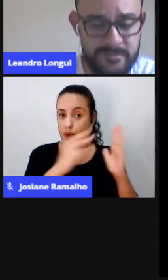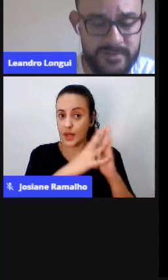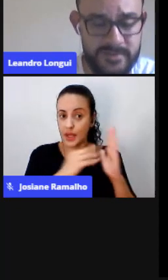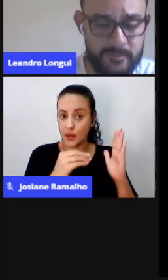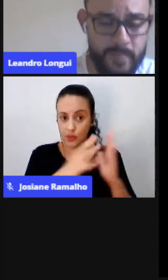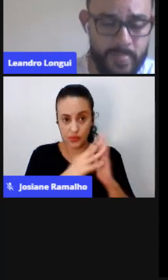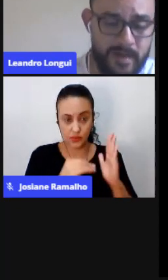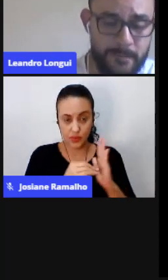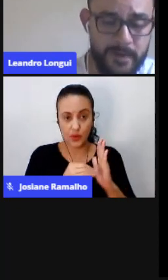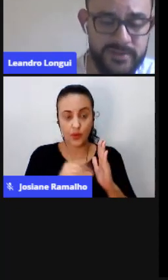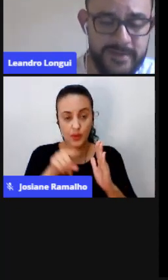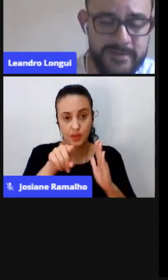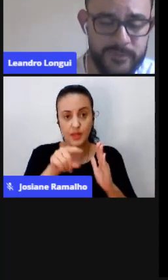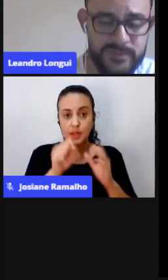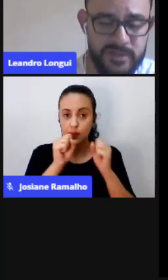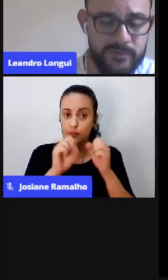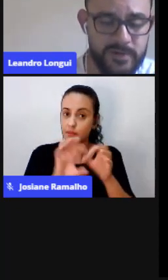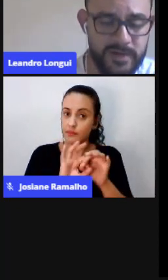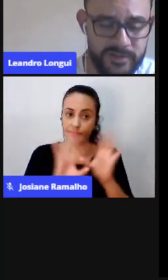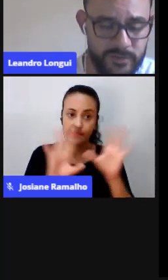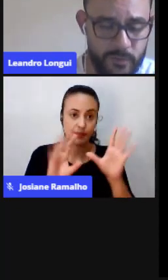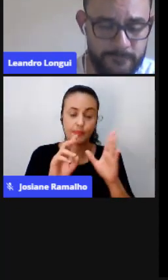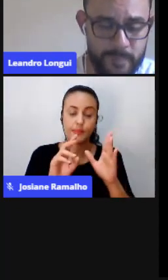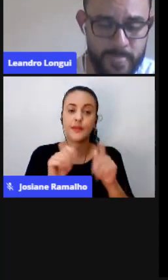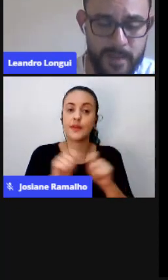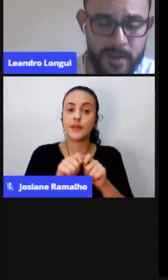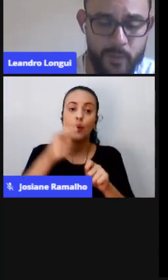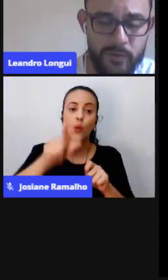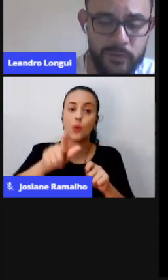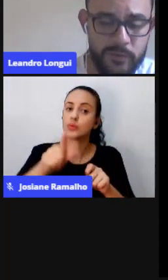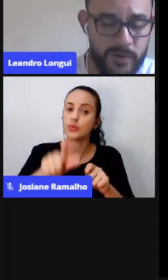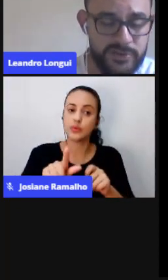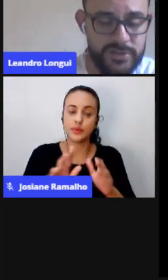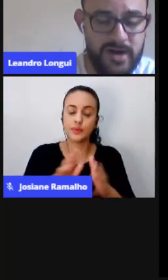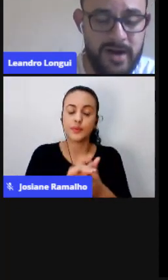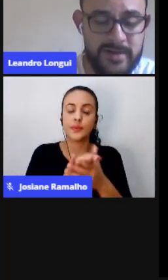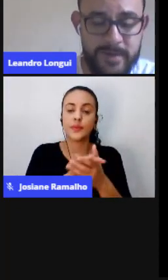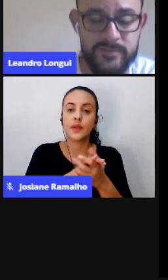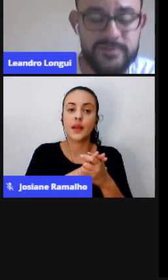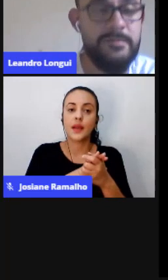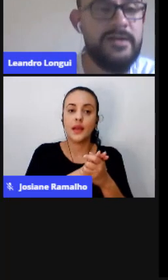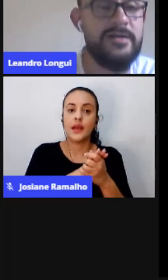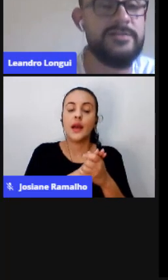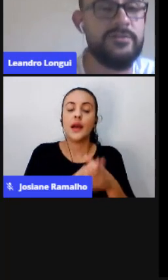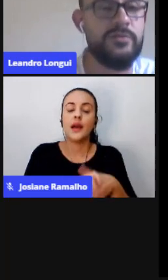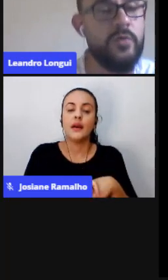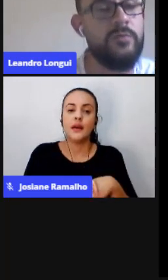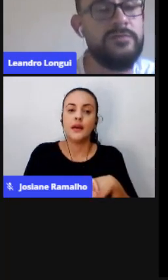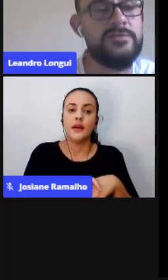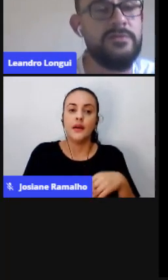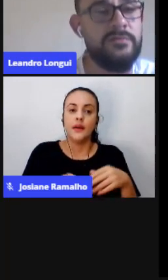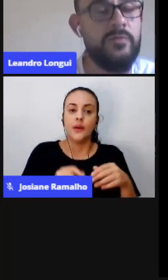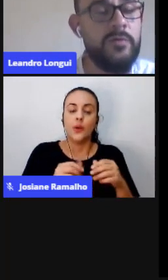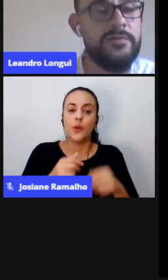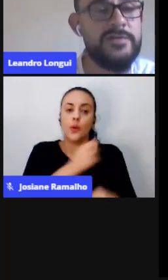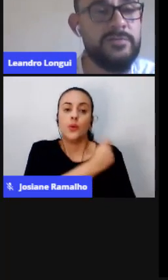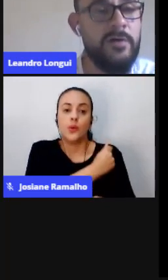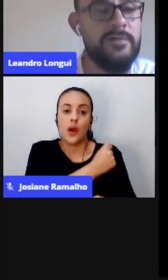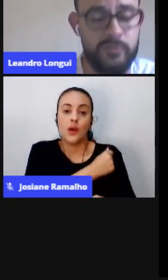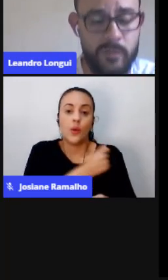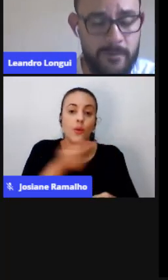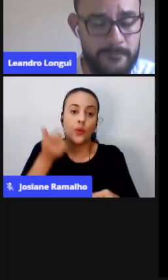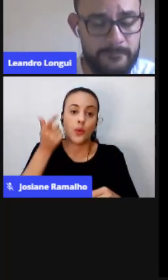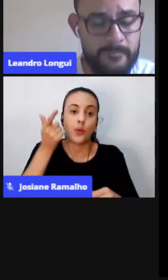caminhos possíveis. A partir desse posicionamento crítico, o aluno possa enxergar aspectos semelhantes no